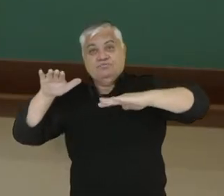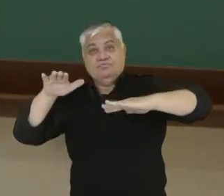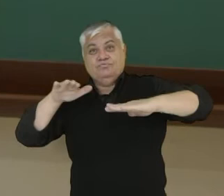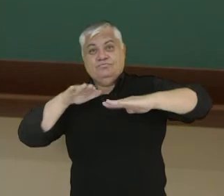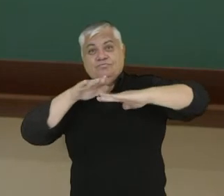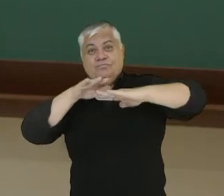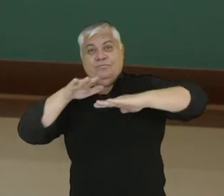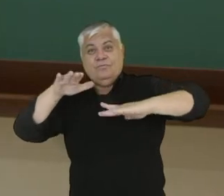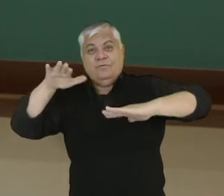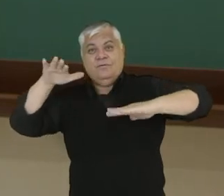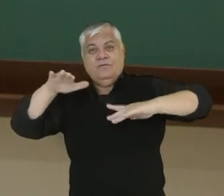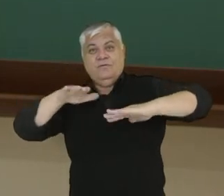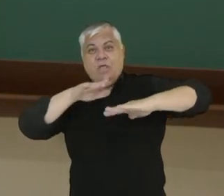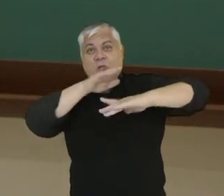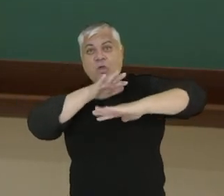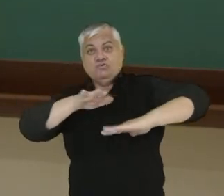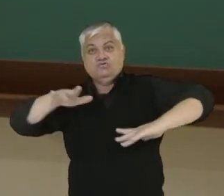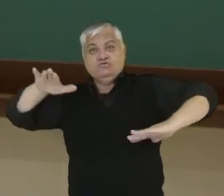aqui, tá?